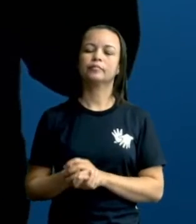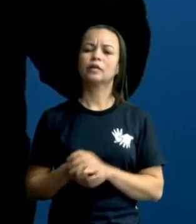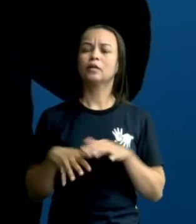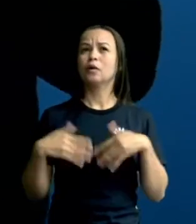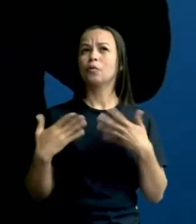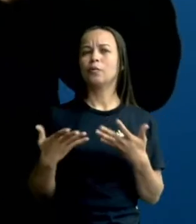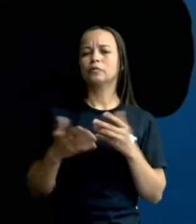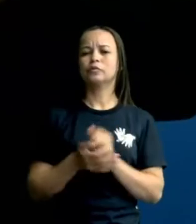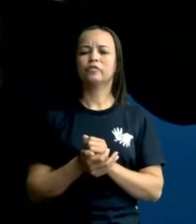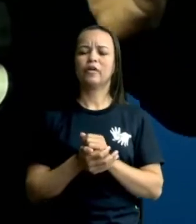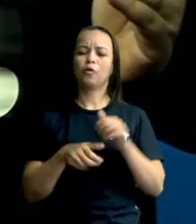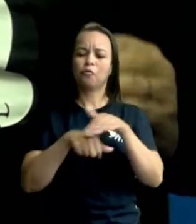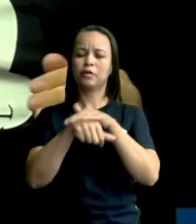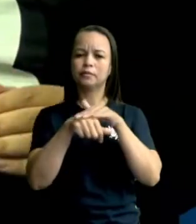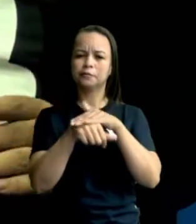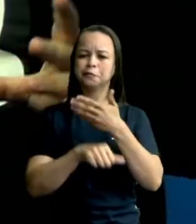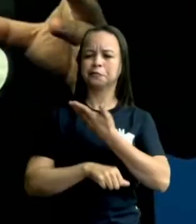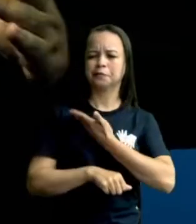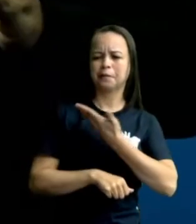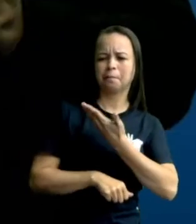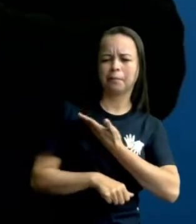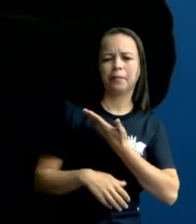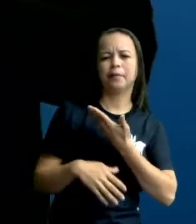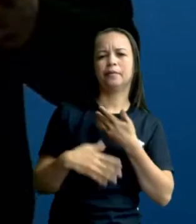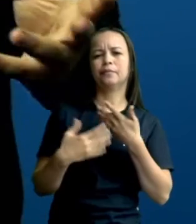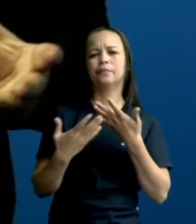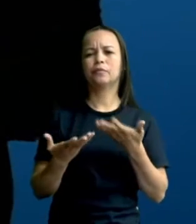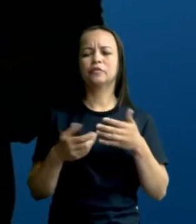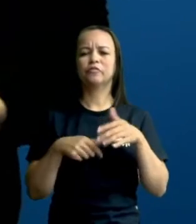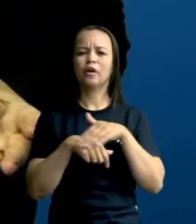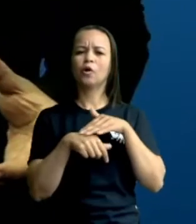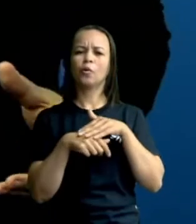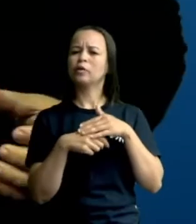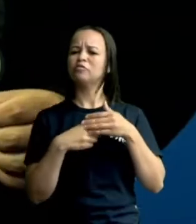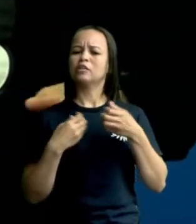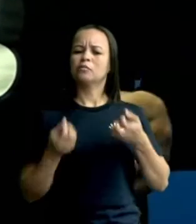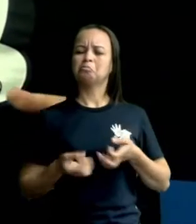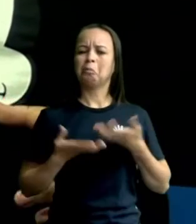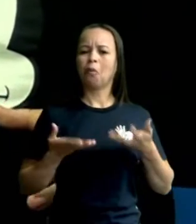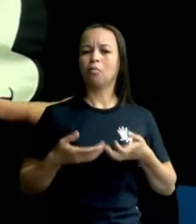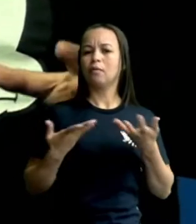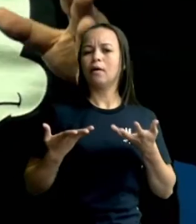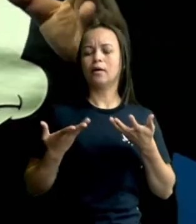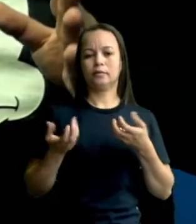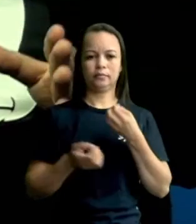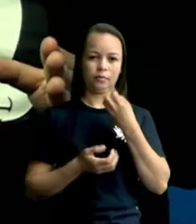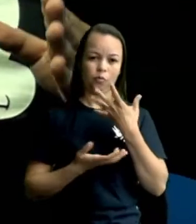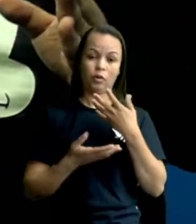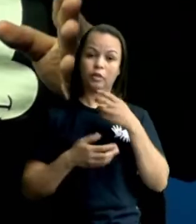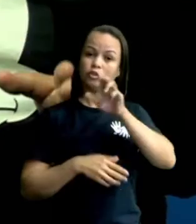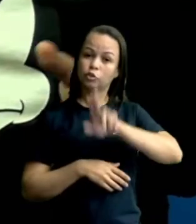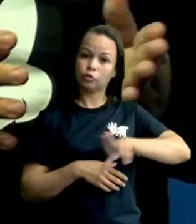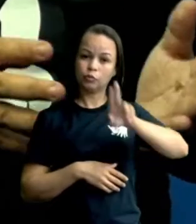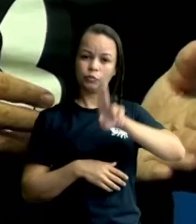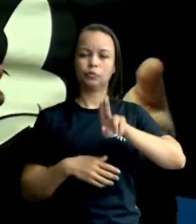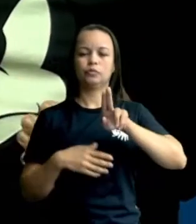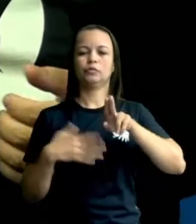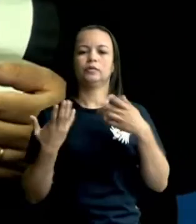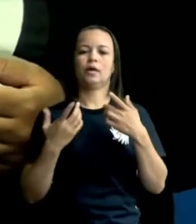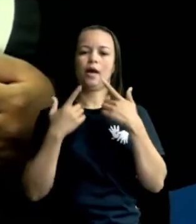gente estiver conversando com os amigos, ou tiver uma conversa espontânea, tá bom? A gente utiliza